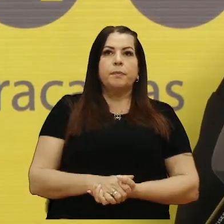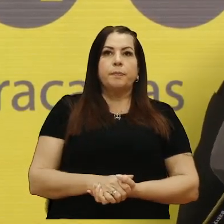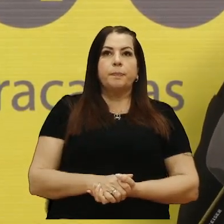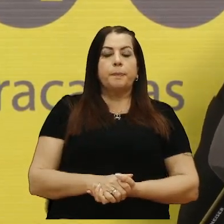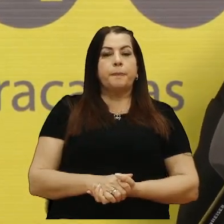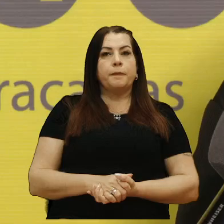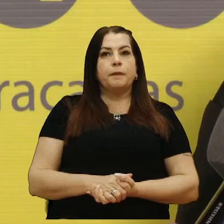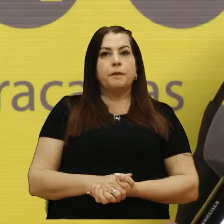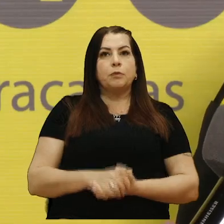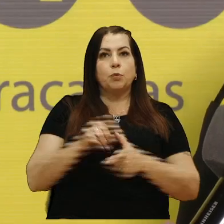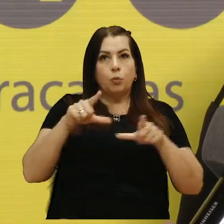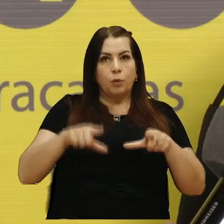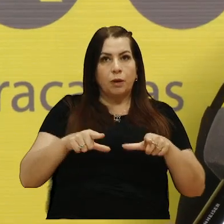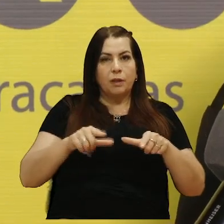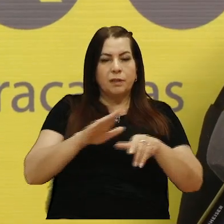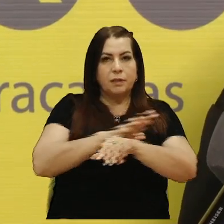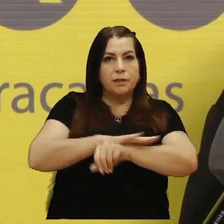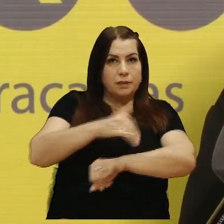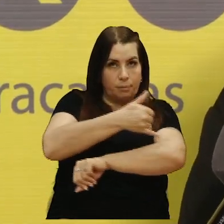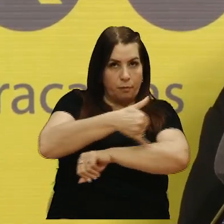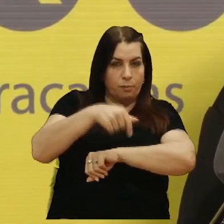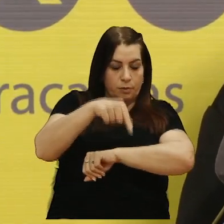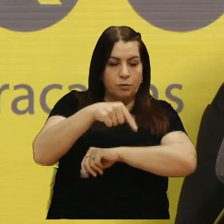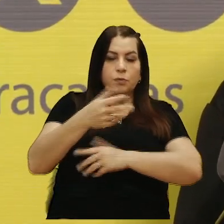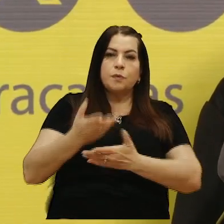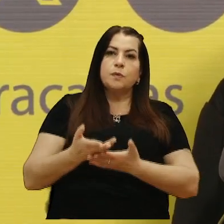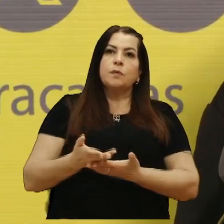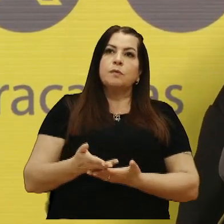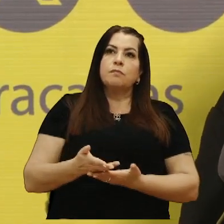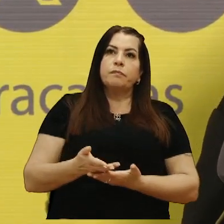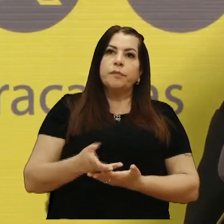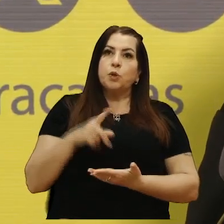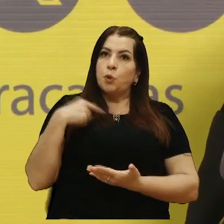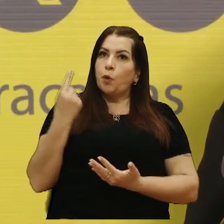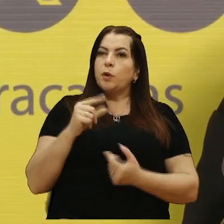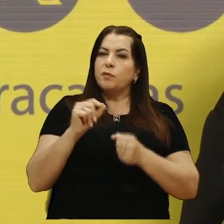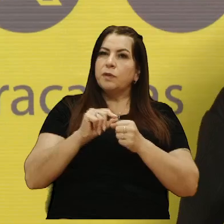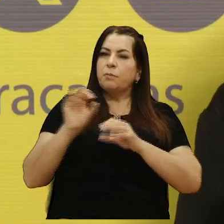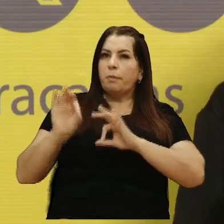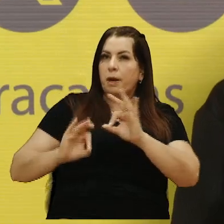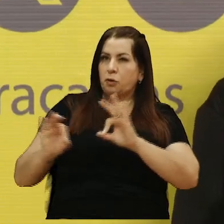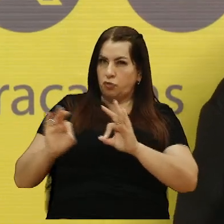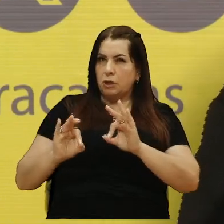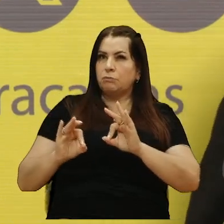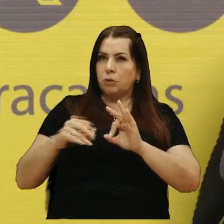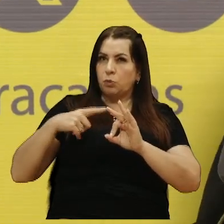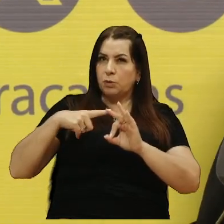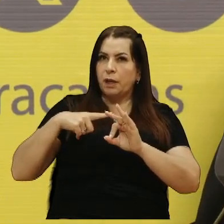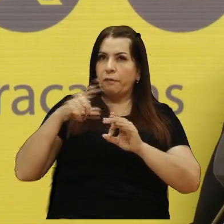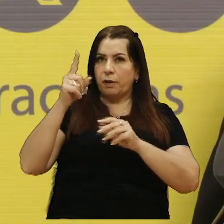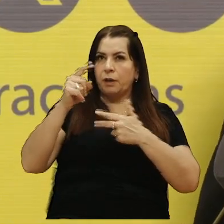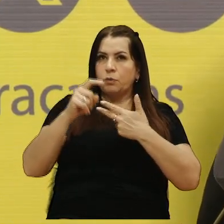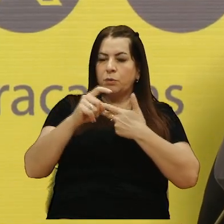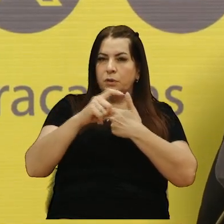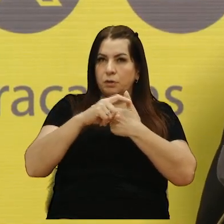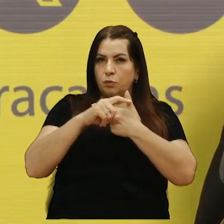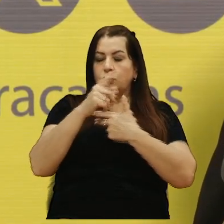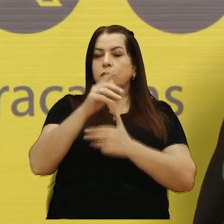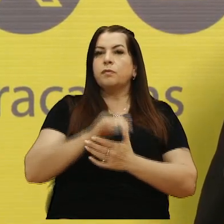A questão local das pavimentações, nós fizemos um planejamento, quando eu estava no Executivo,